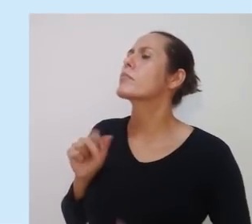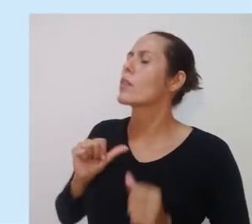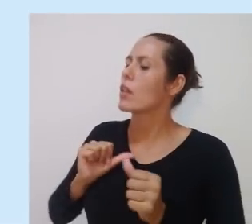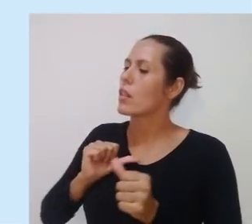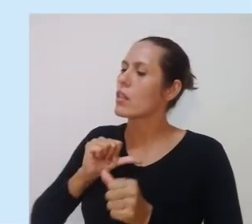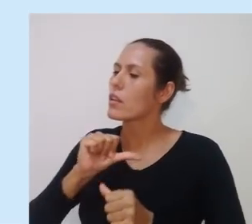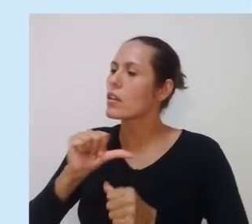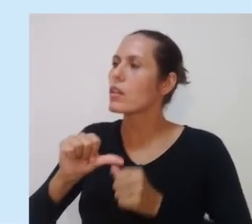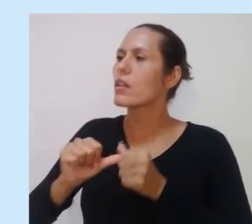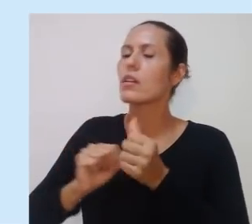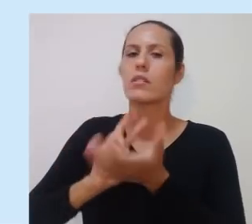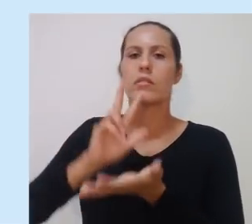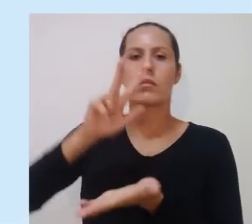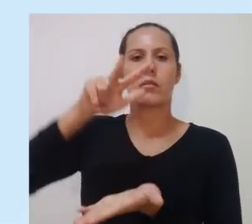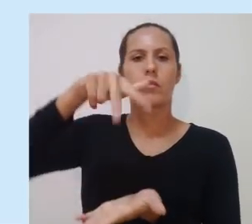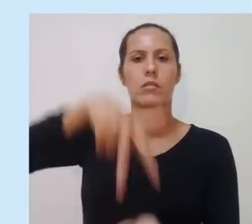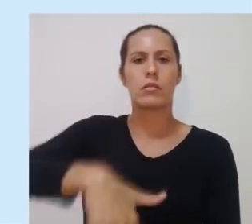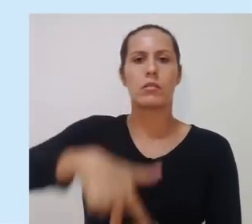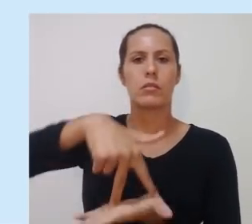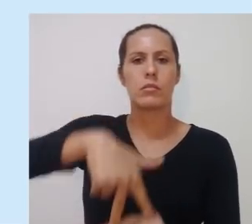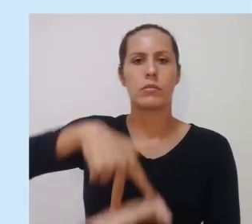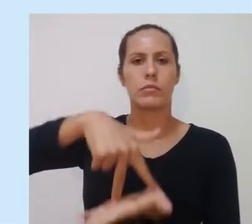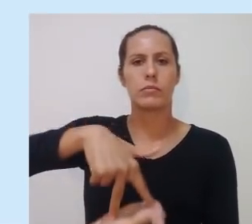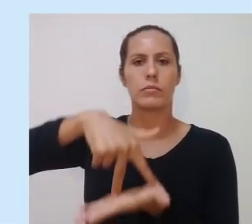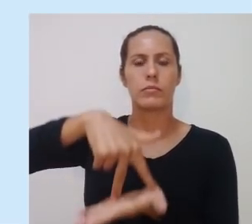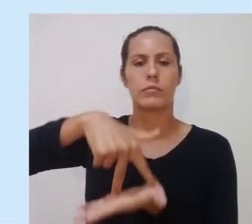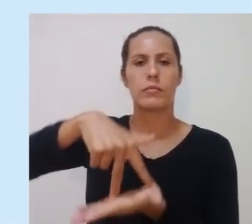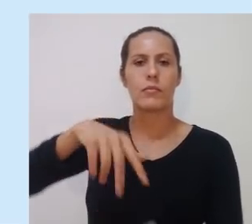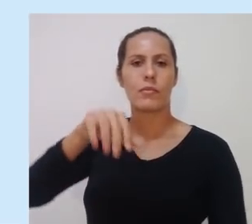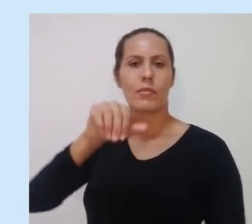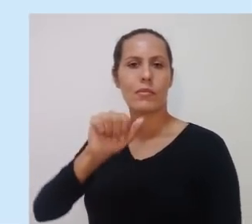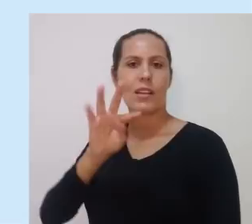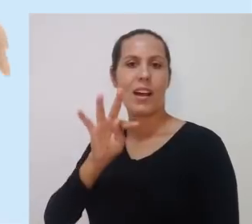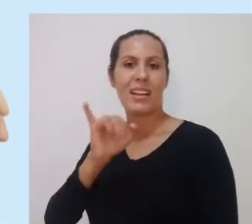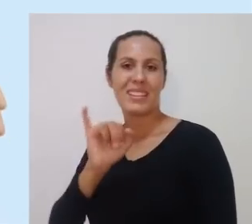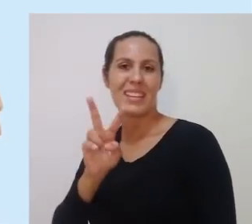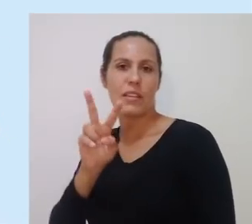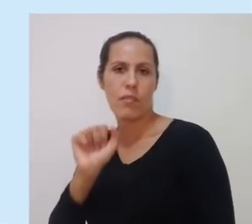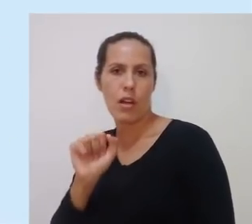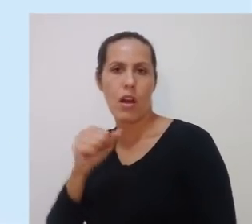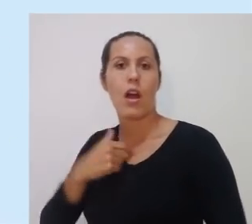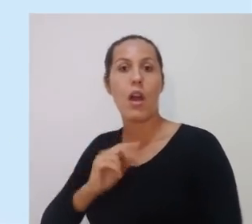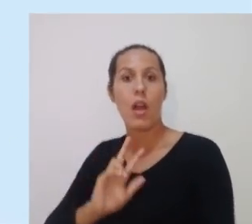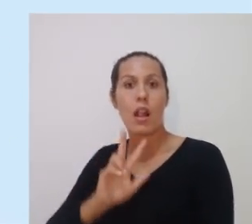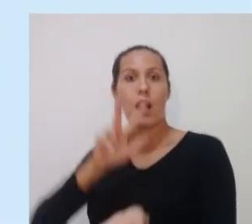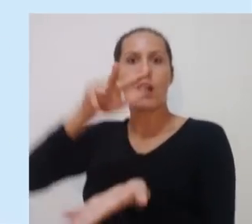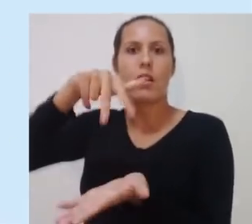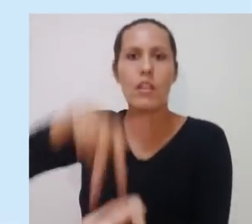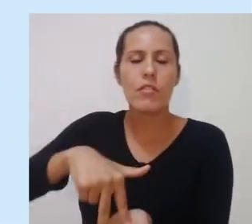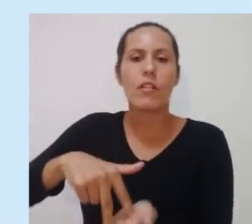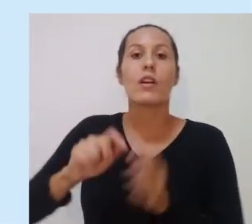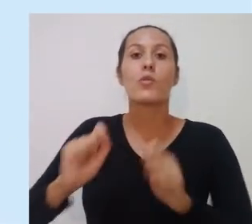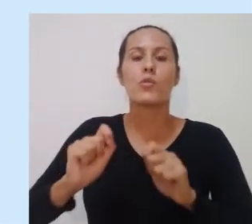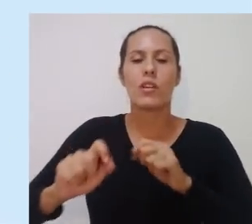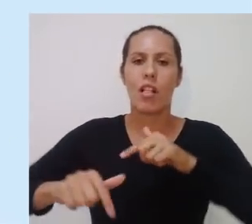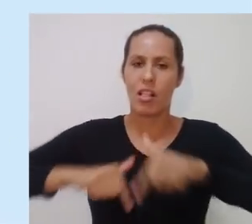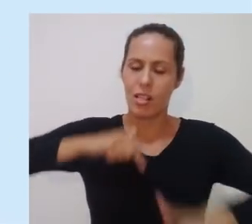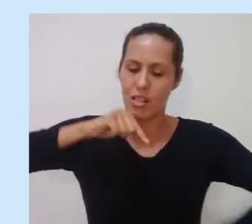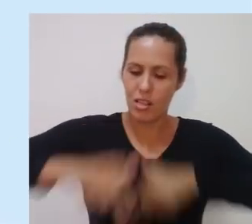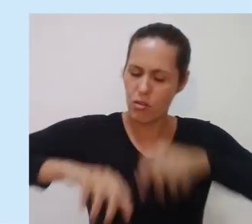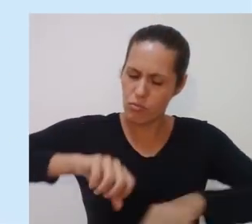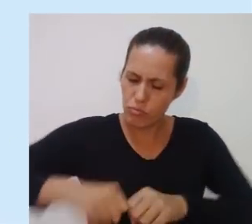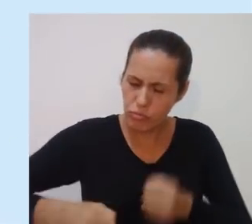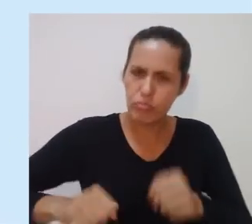posição passiva e passa para uma posição ativa. Ele vai fazer, ele